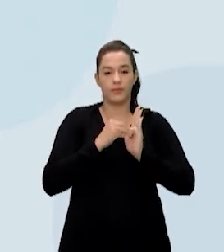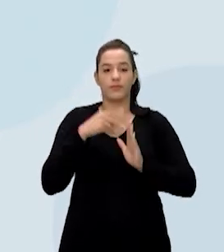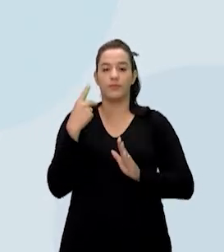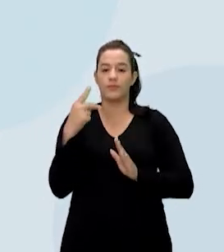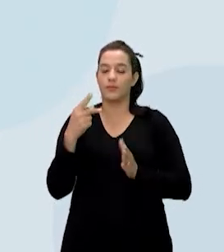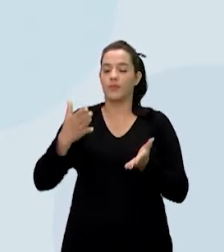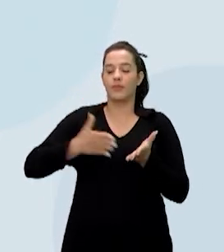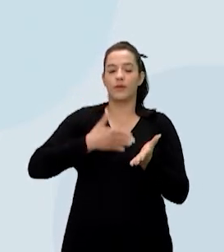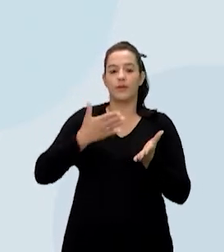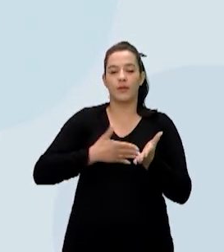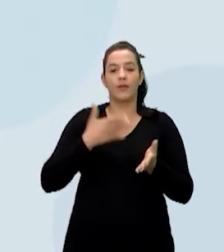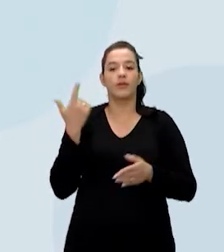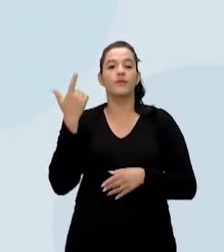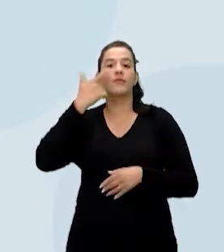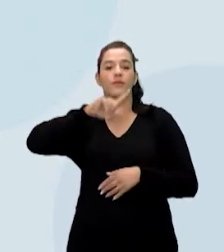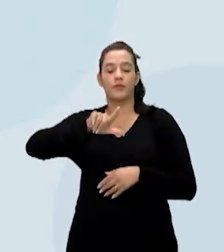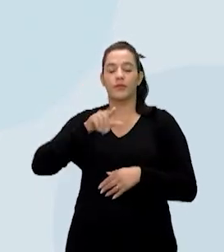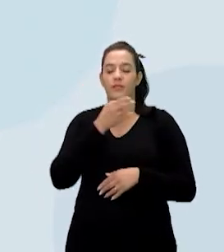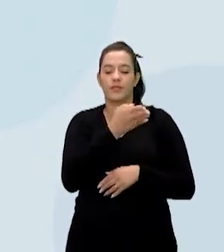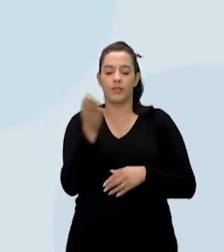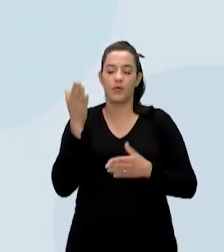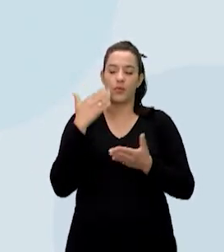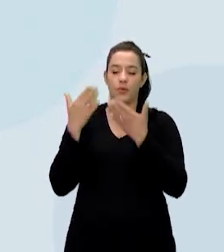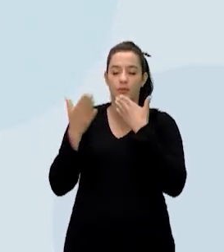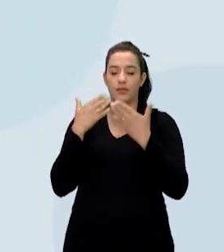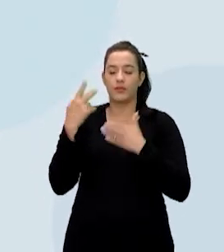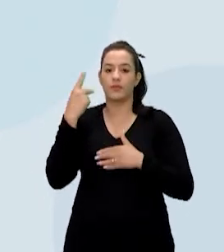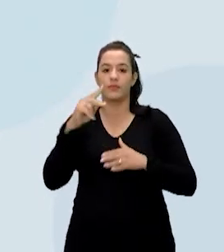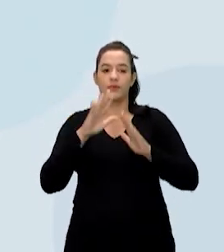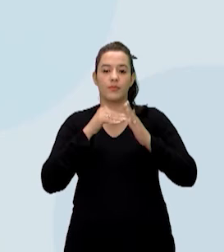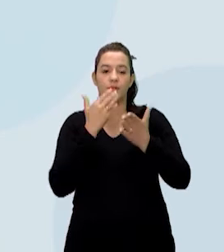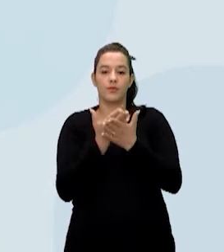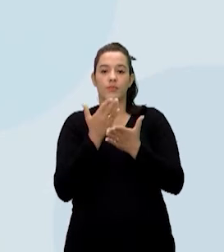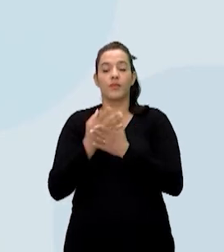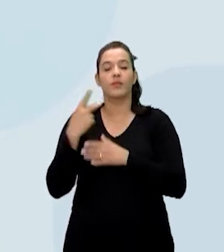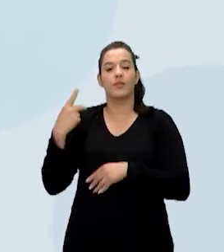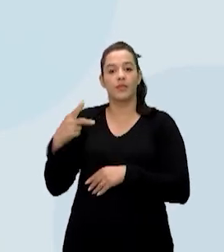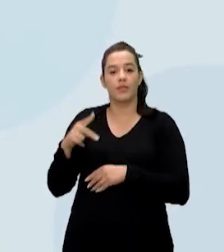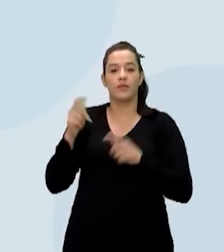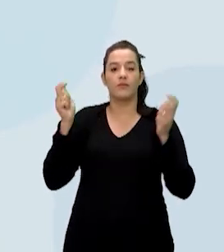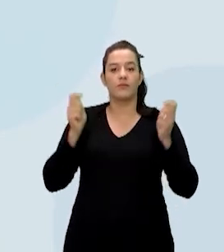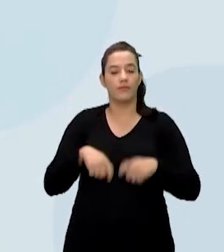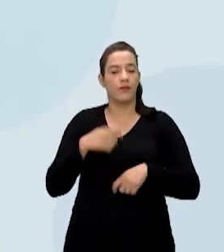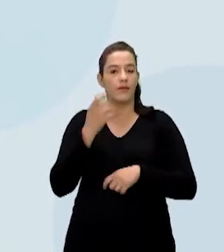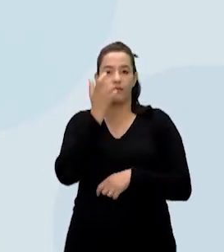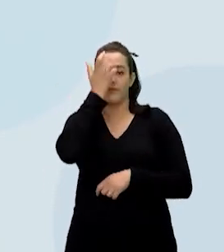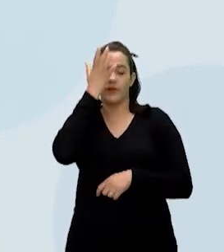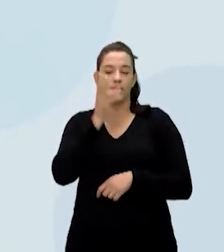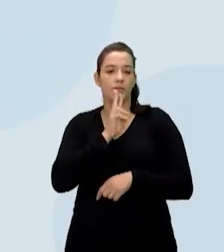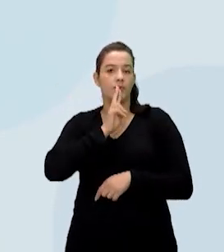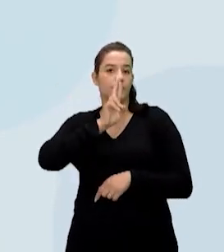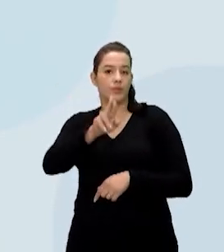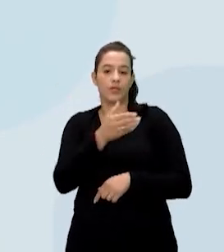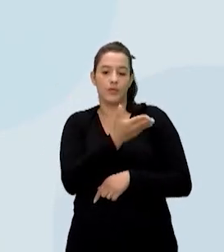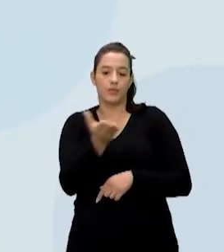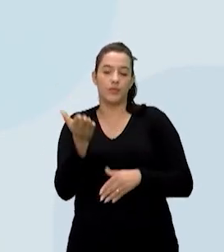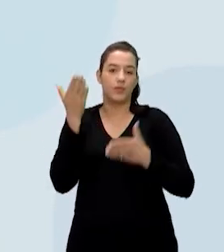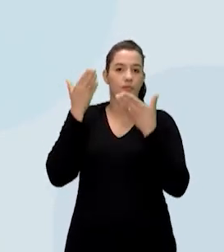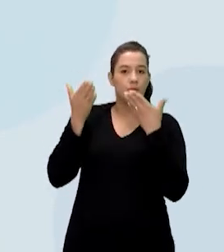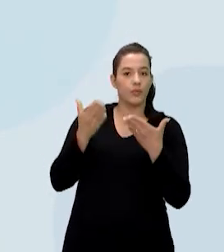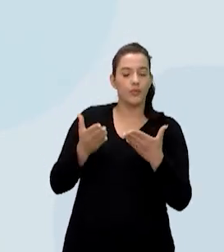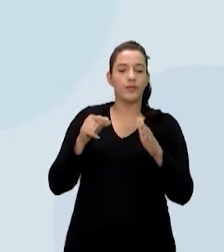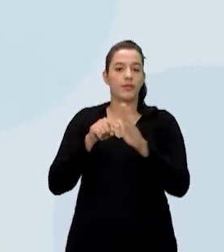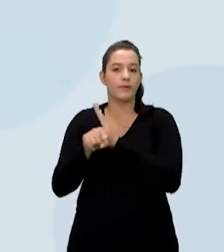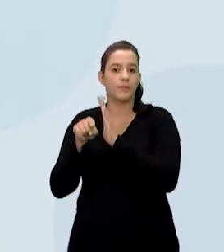depois você vai conseguir conversar com o seu professor aí na escola e ele vai estar super apto para responder as suas dúvidas, as suas